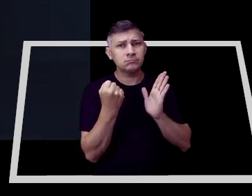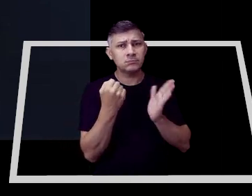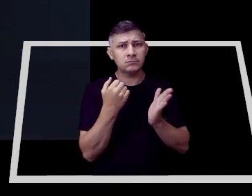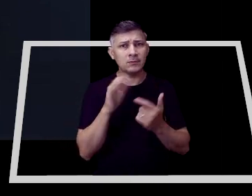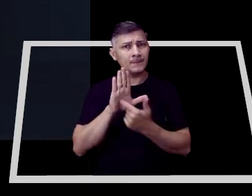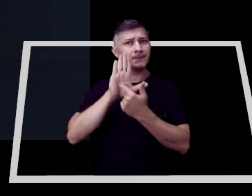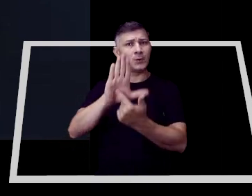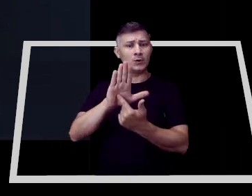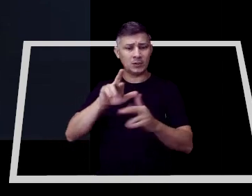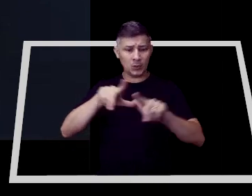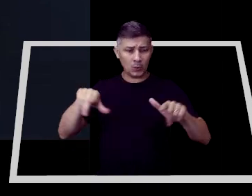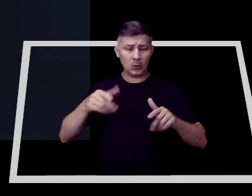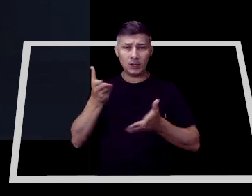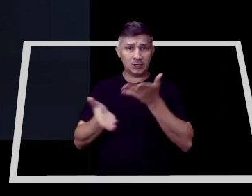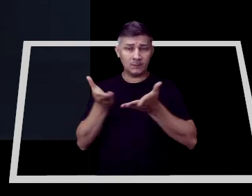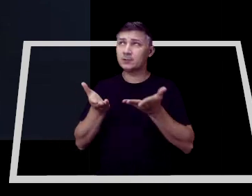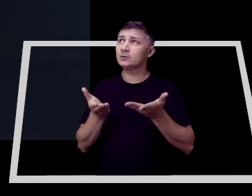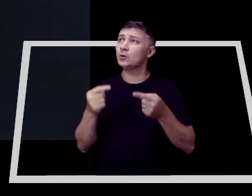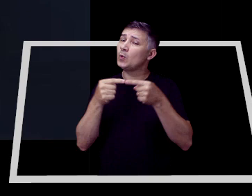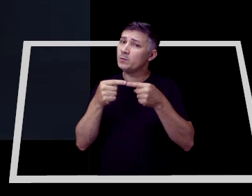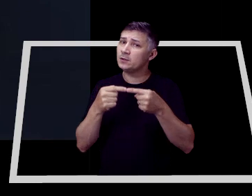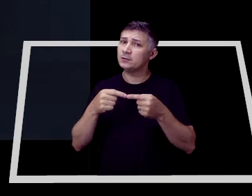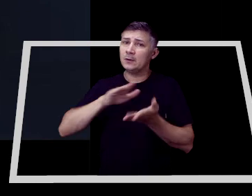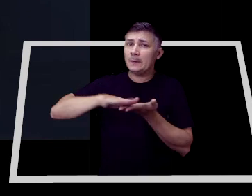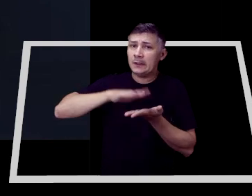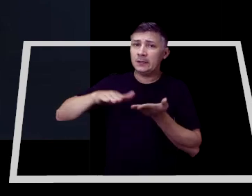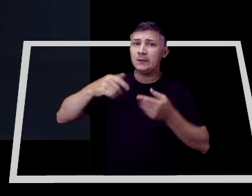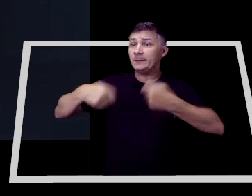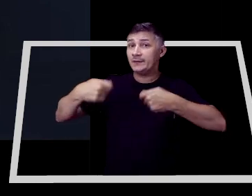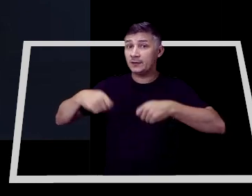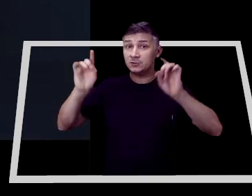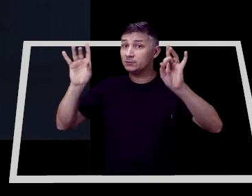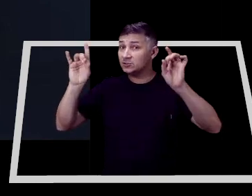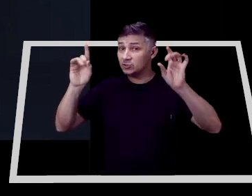marcaria, né, a partir de um tratamento específico para as demandas